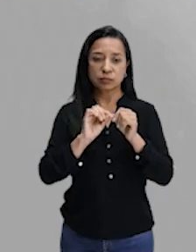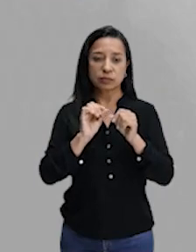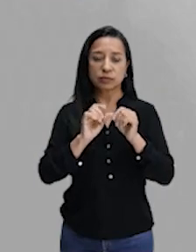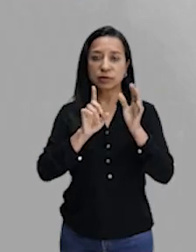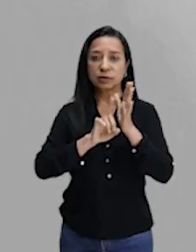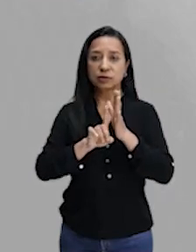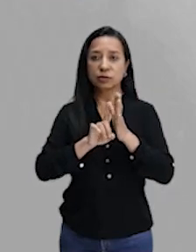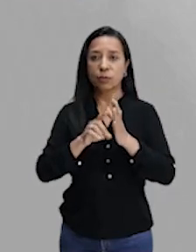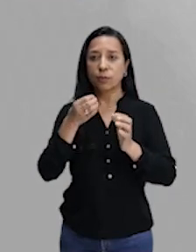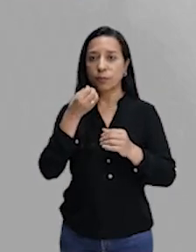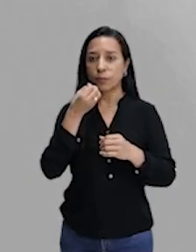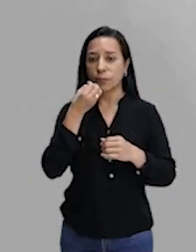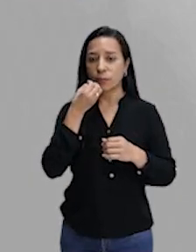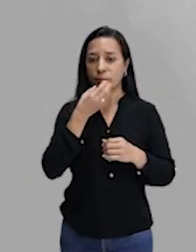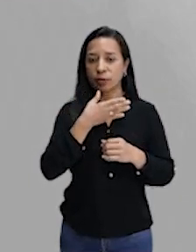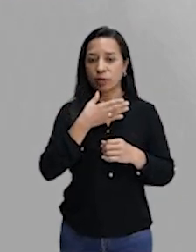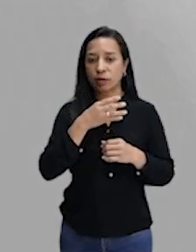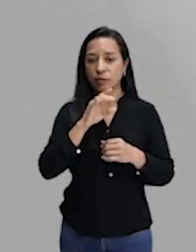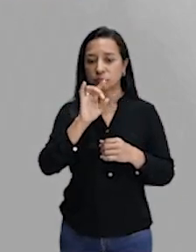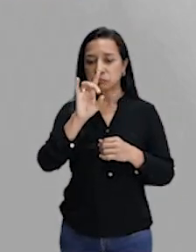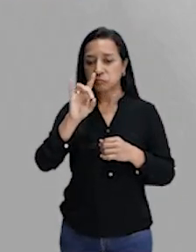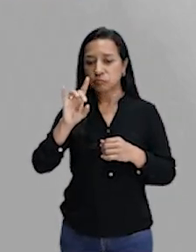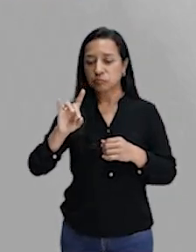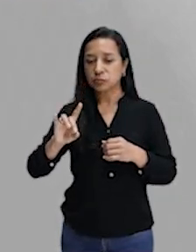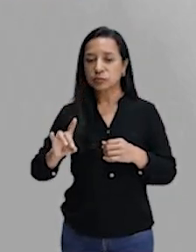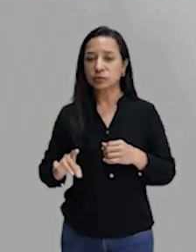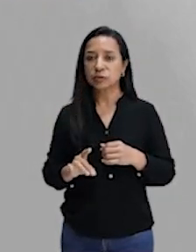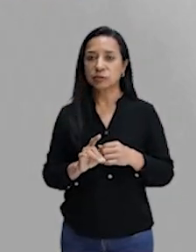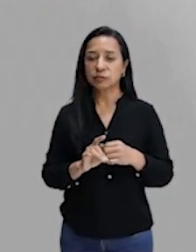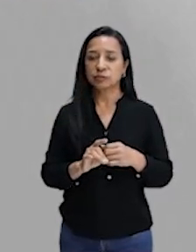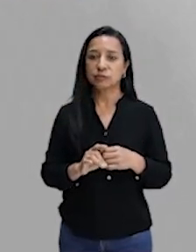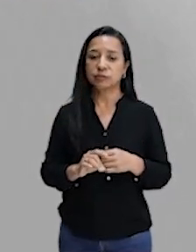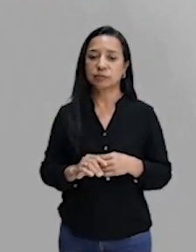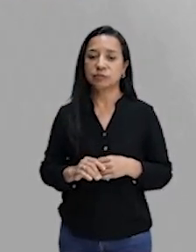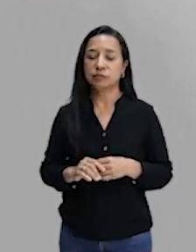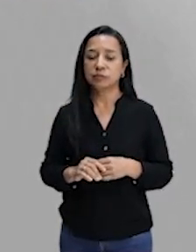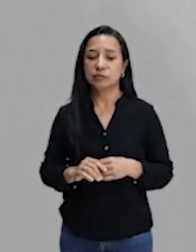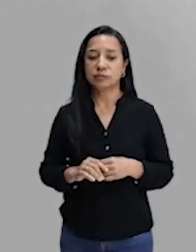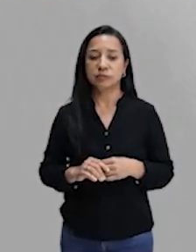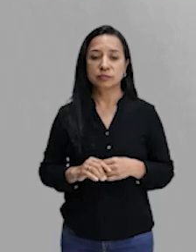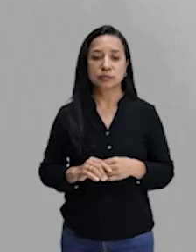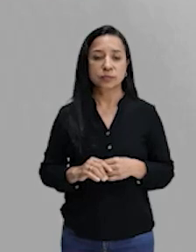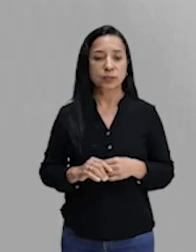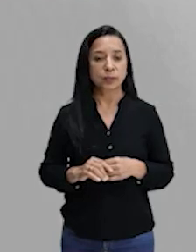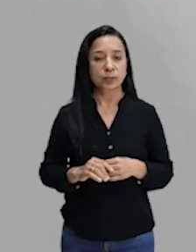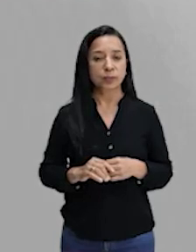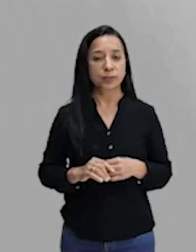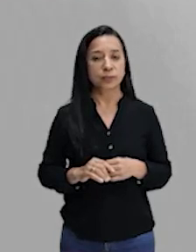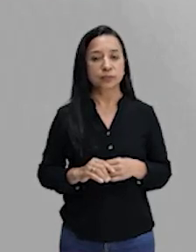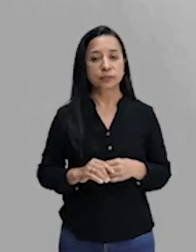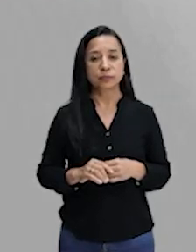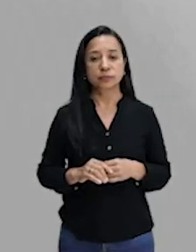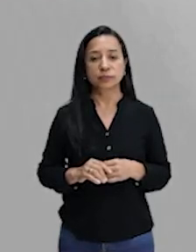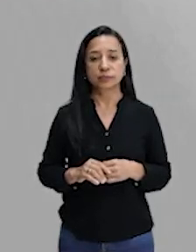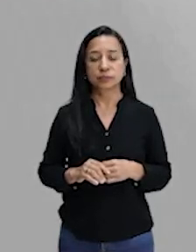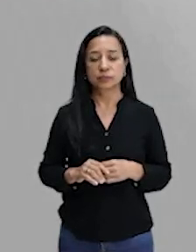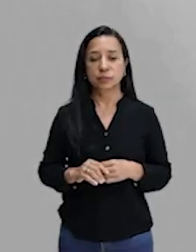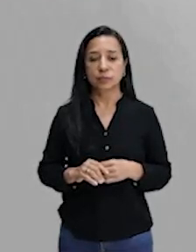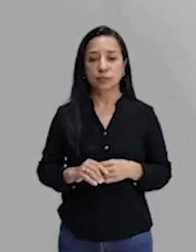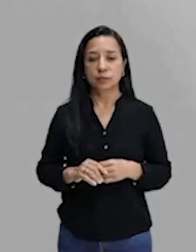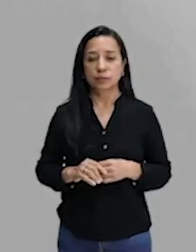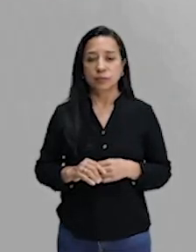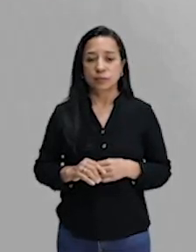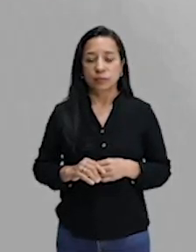fazer cada cada passo as divisões multiplicações que aí apareceram Ok no caso da questão 3